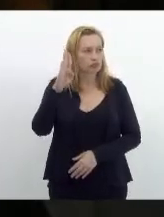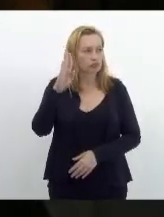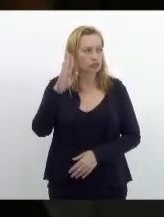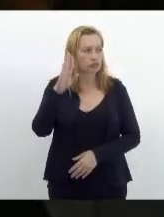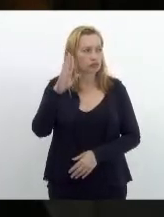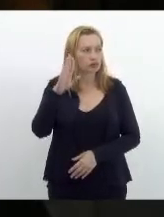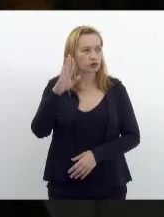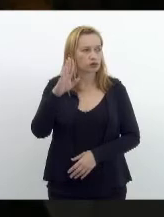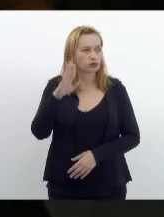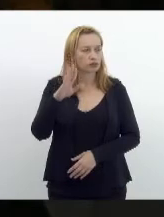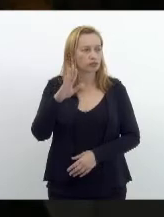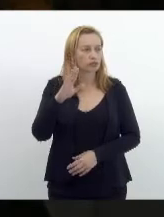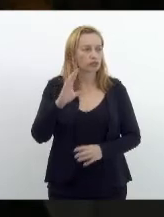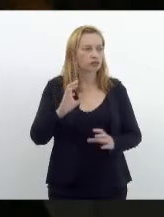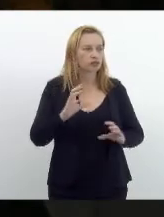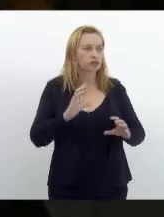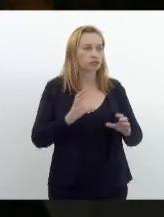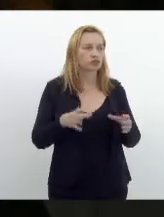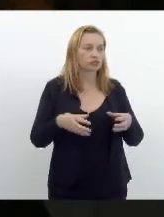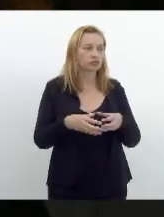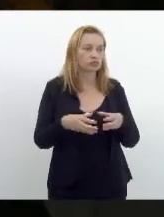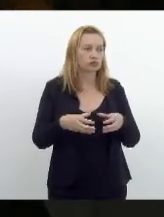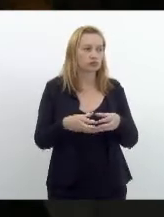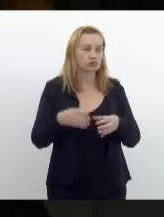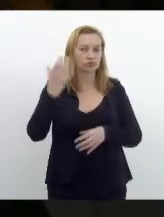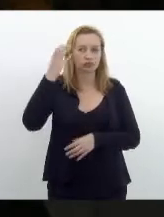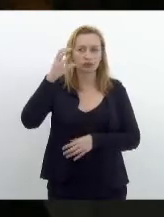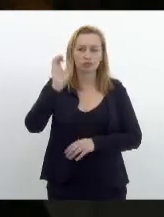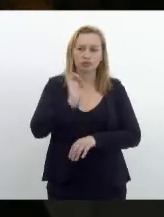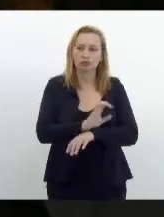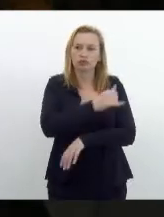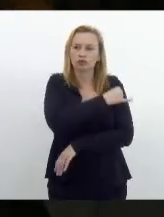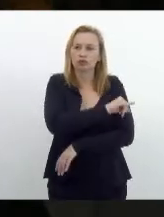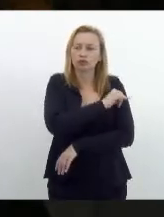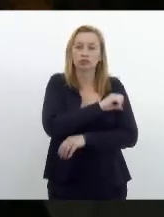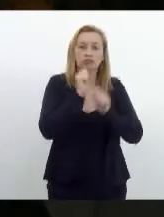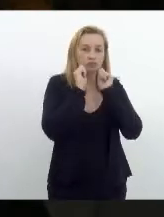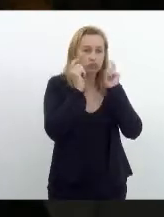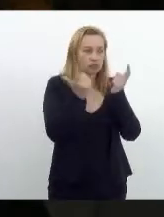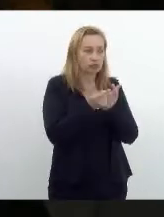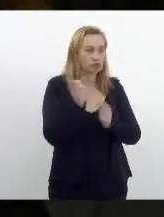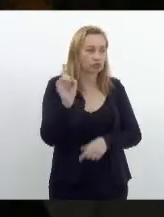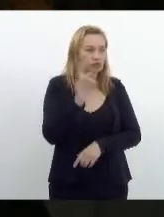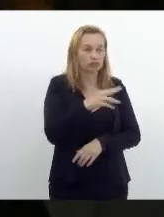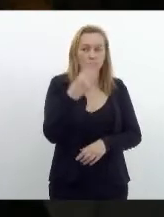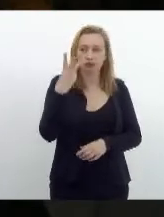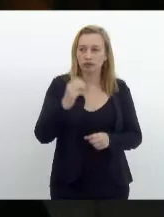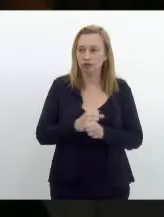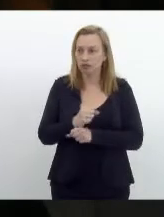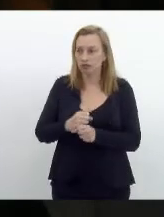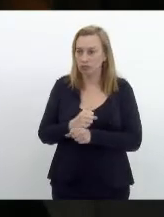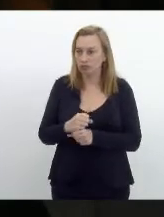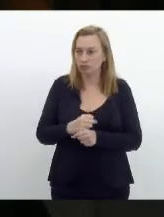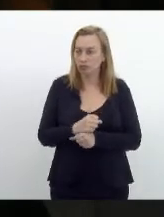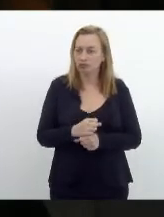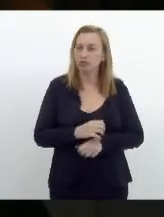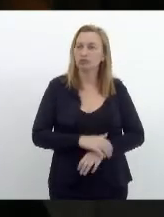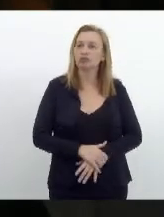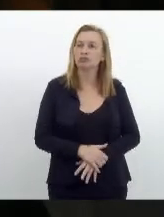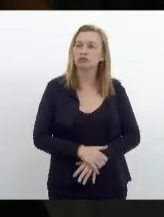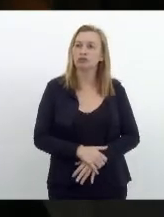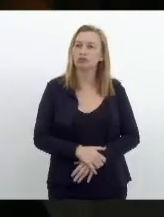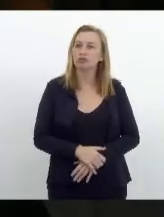interlocutoras da comunidade científica do Estado do Rio de Janeiro. A LERJ, nos últimos 3 anos, vem se